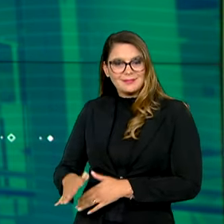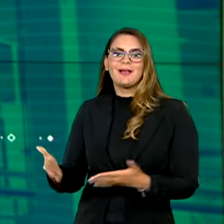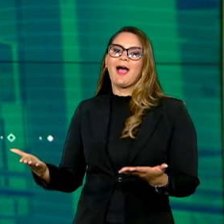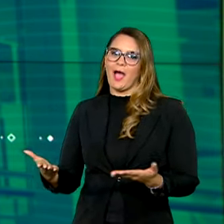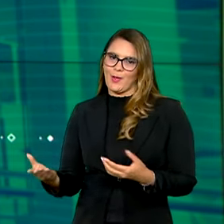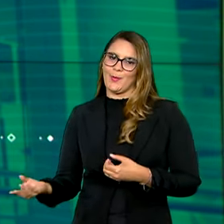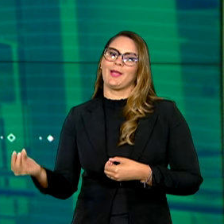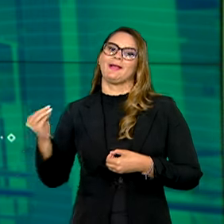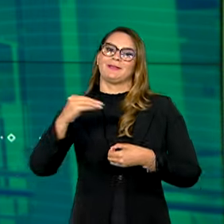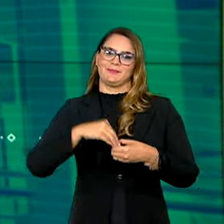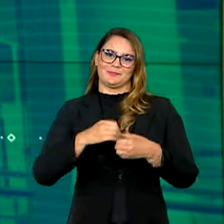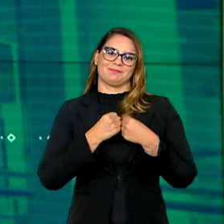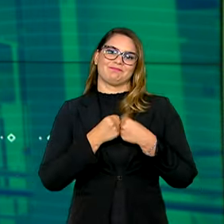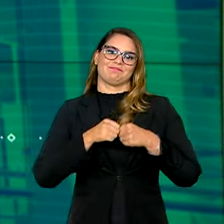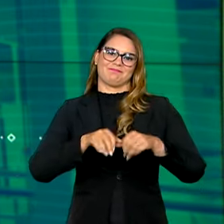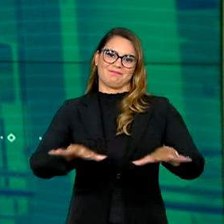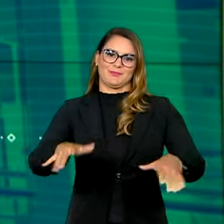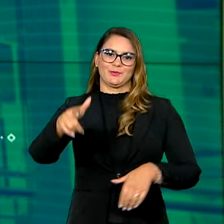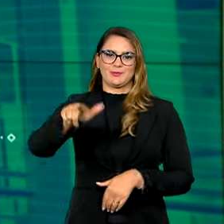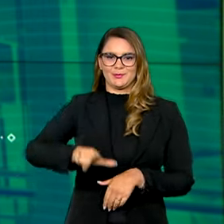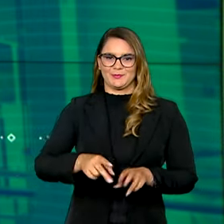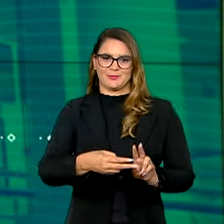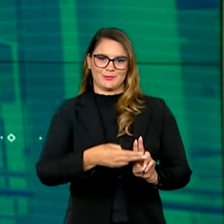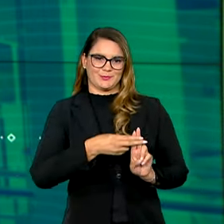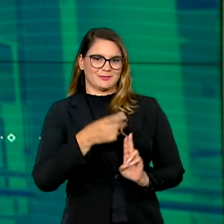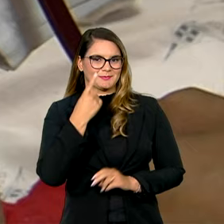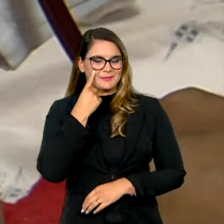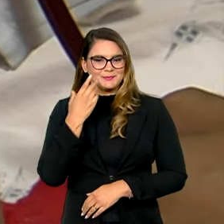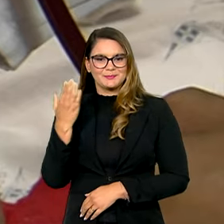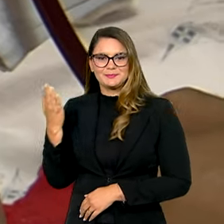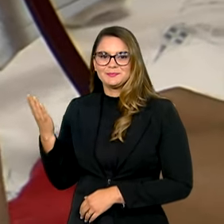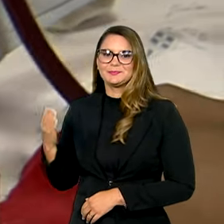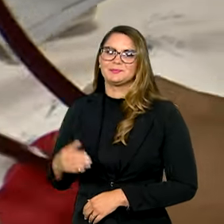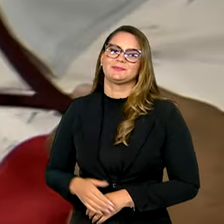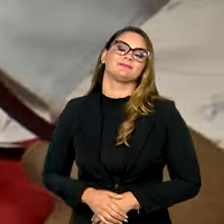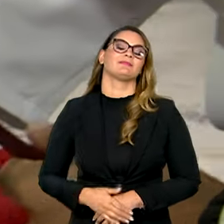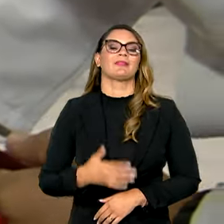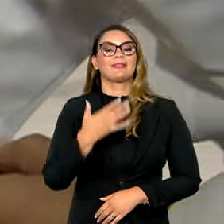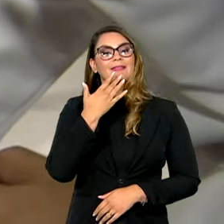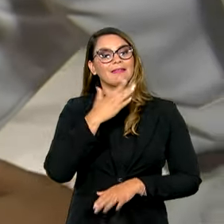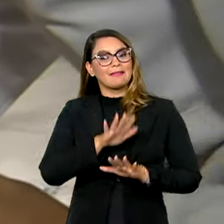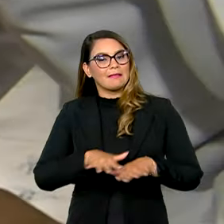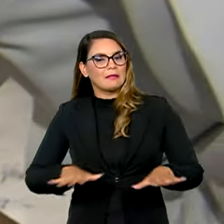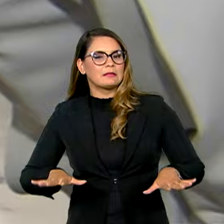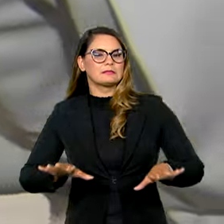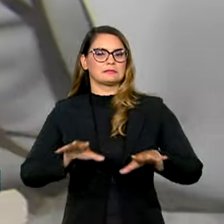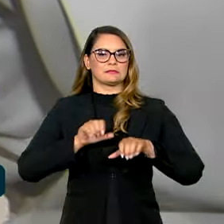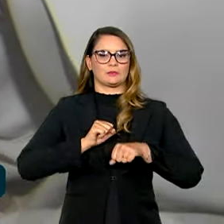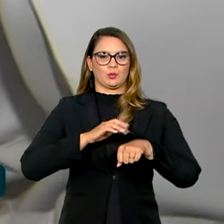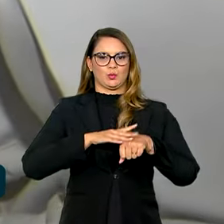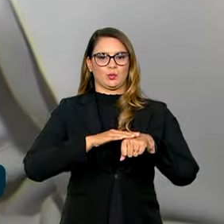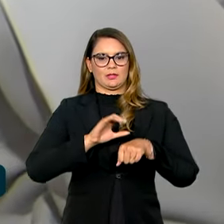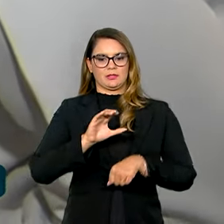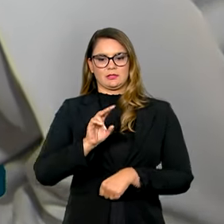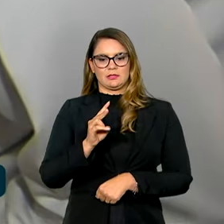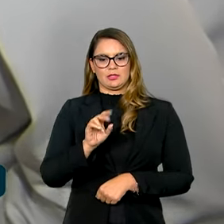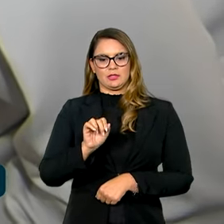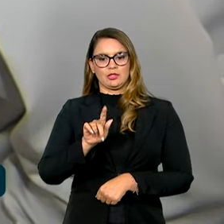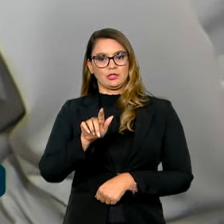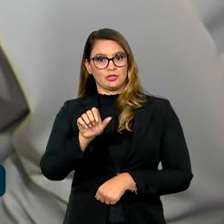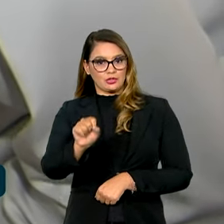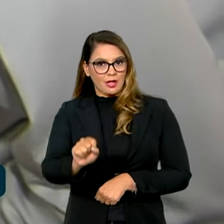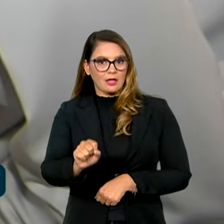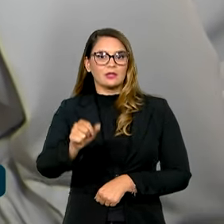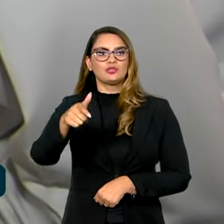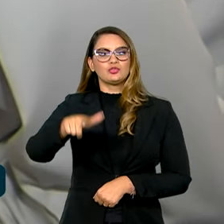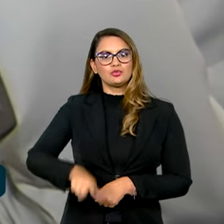ser ofertado pelo SUS. Confira na reportagem. Crianças infectadas pela doença de Chagas voltam a